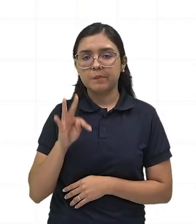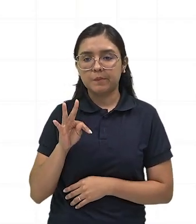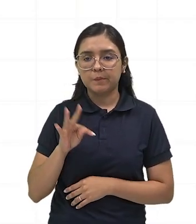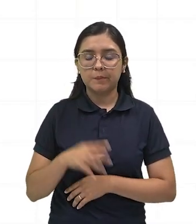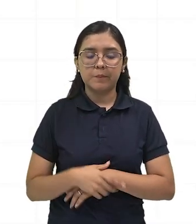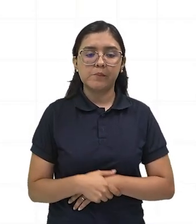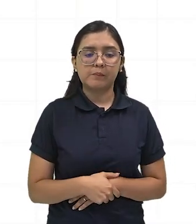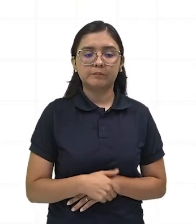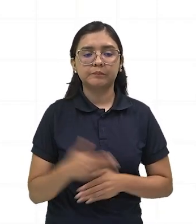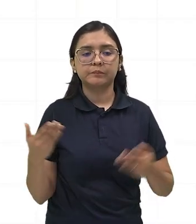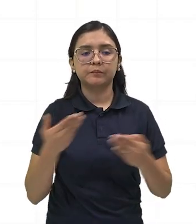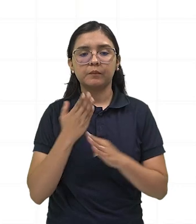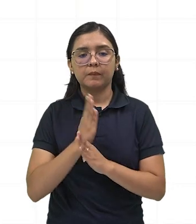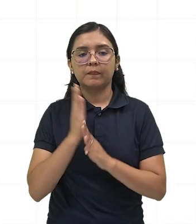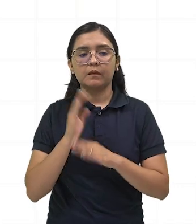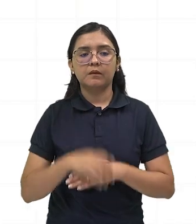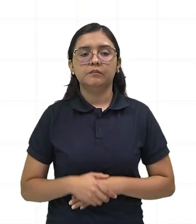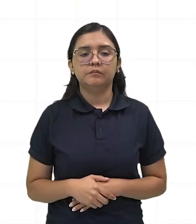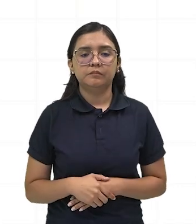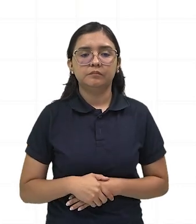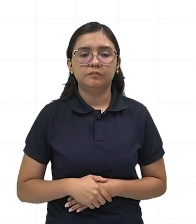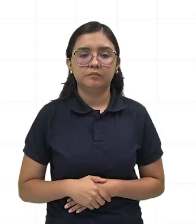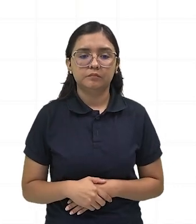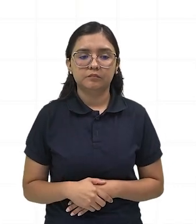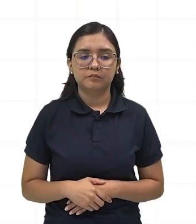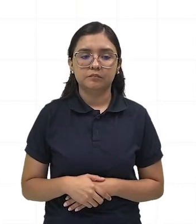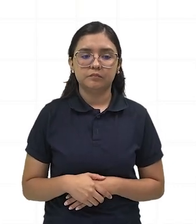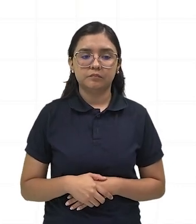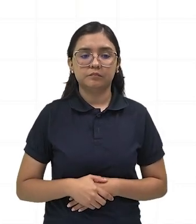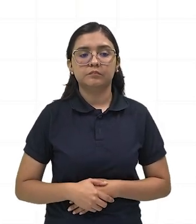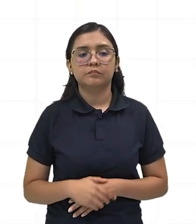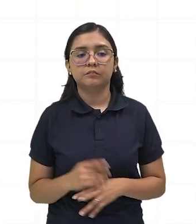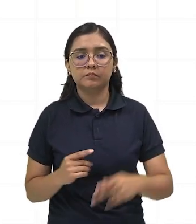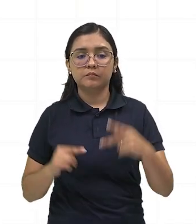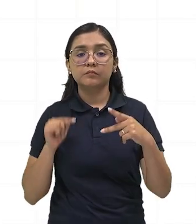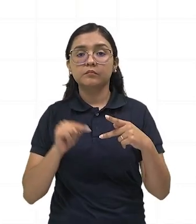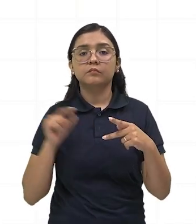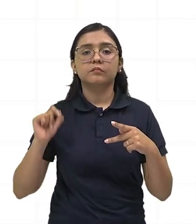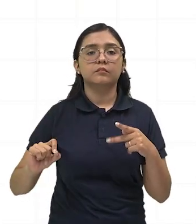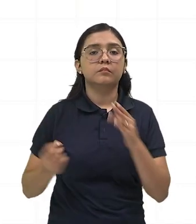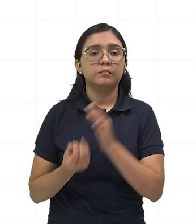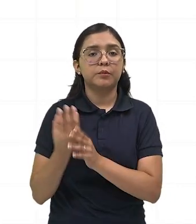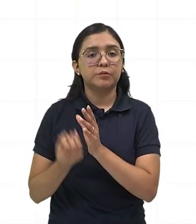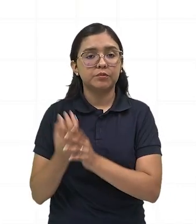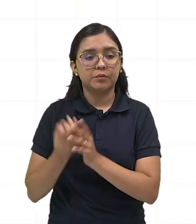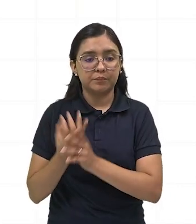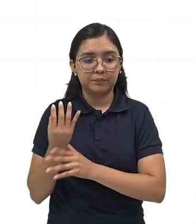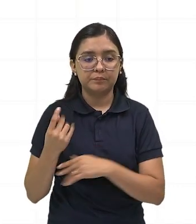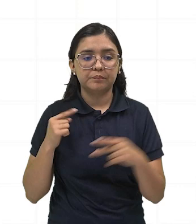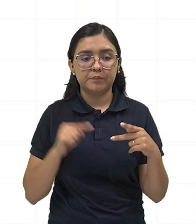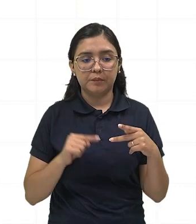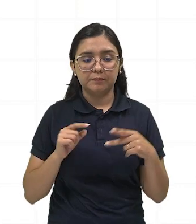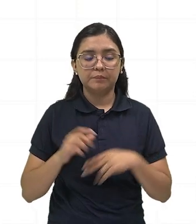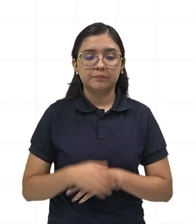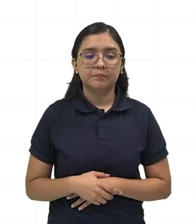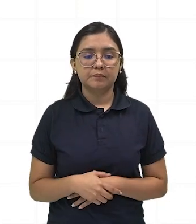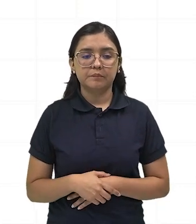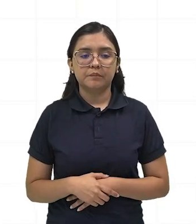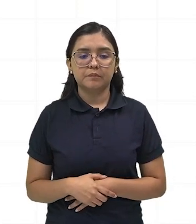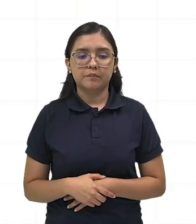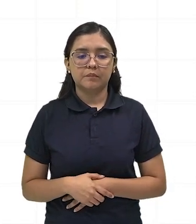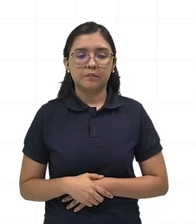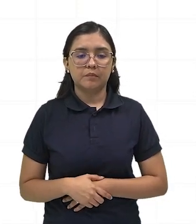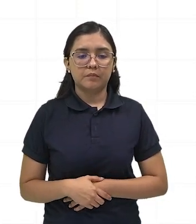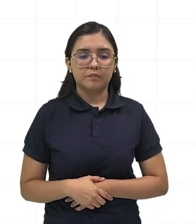Então, vamos identificar aí as variáveis. P é a produção. Nós já vimos isso, né? Nós falamos